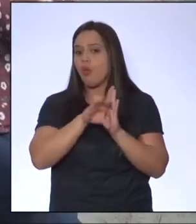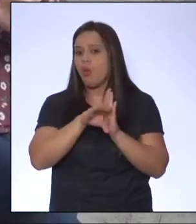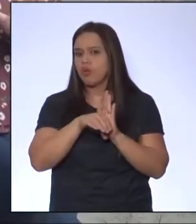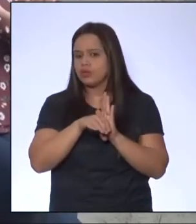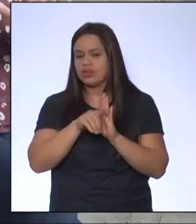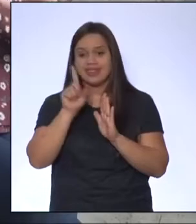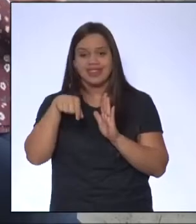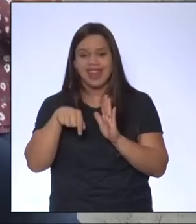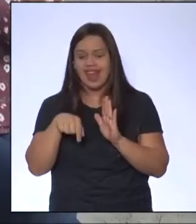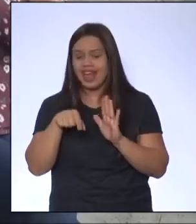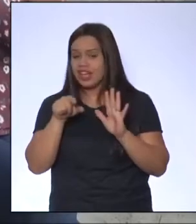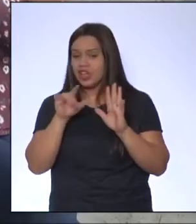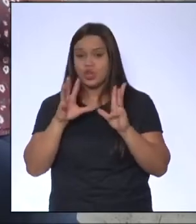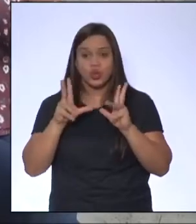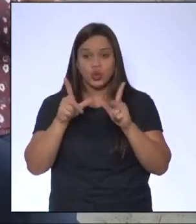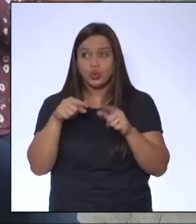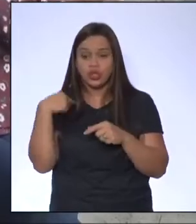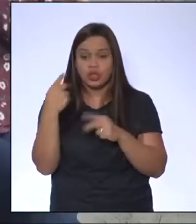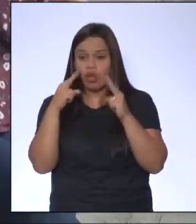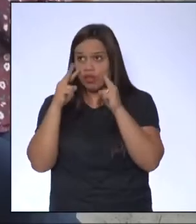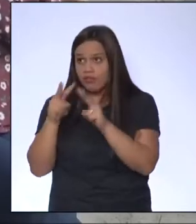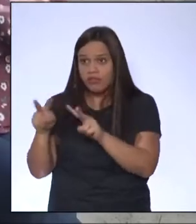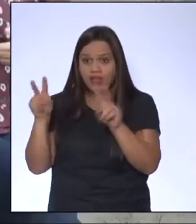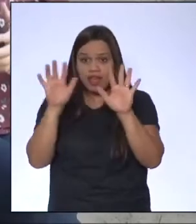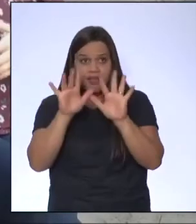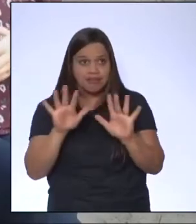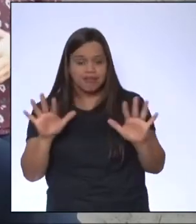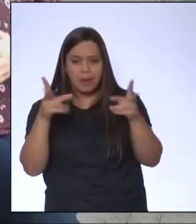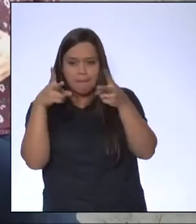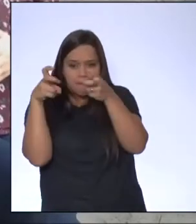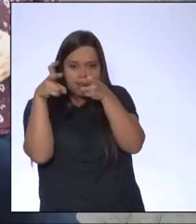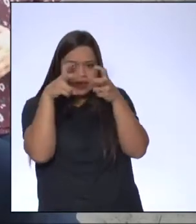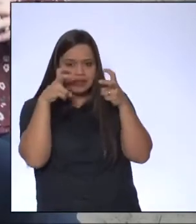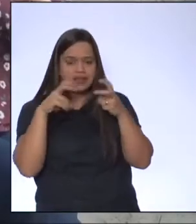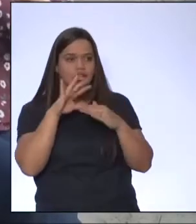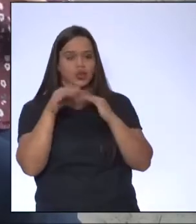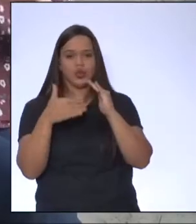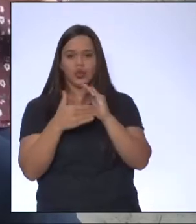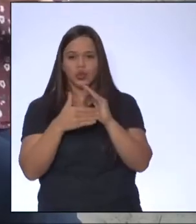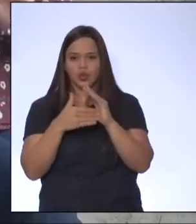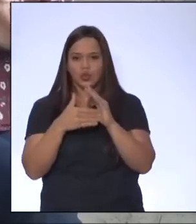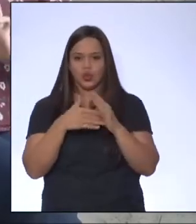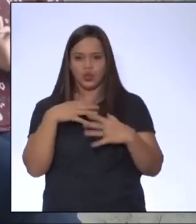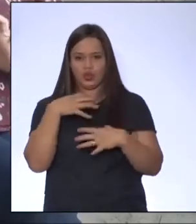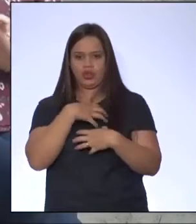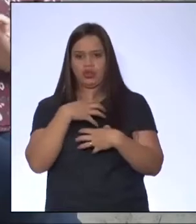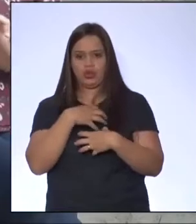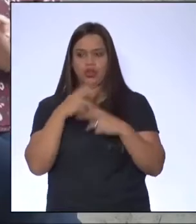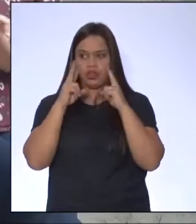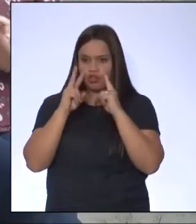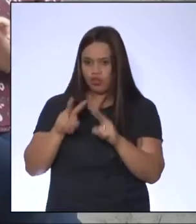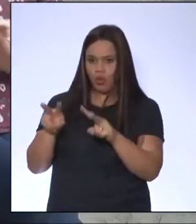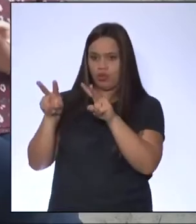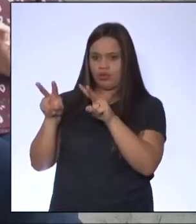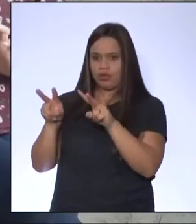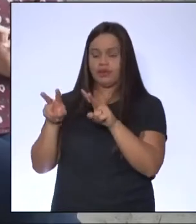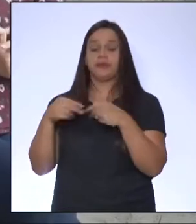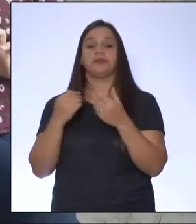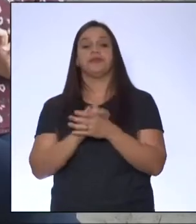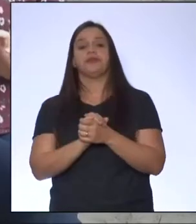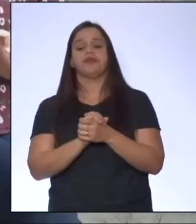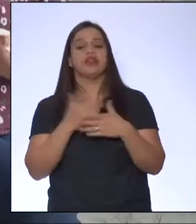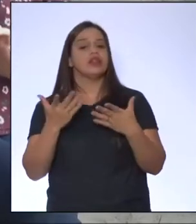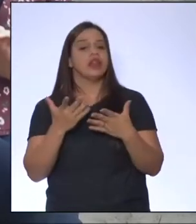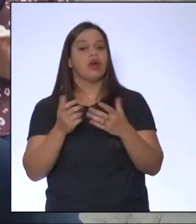envolve tudo aquilo que conseguimos ver ou perceber com os nossos sentidos quando olhamos para um lugar. A